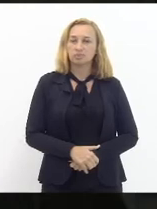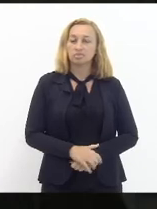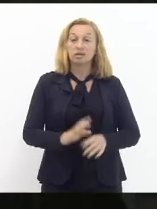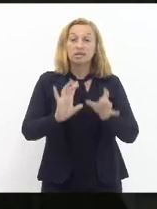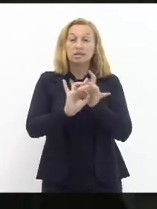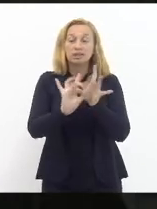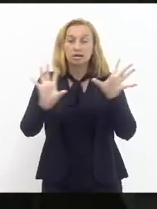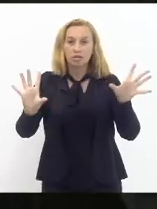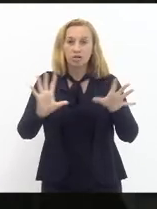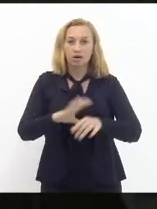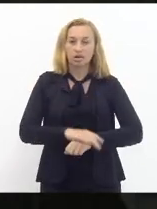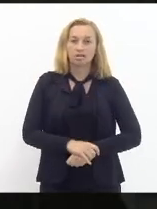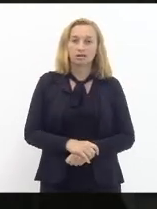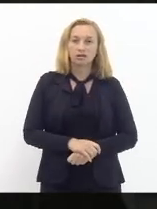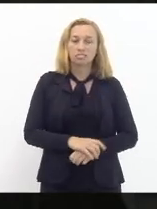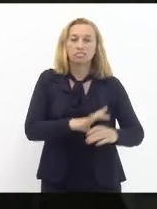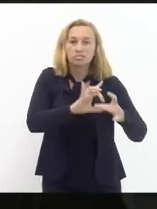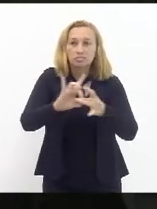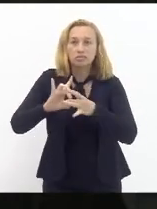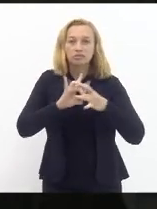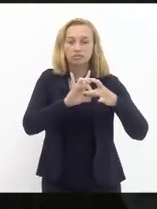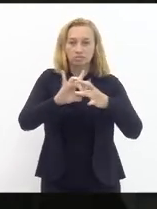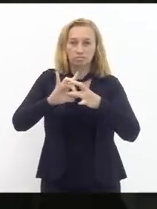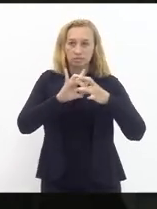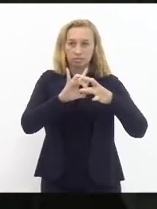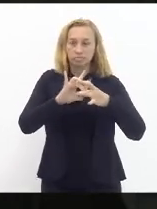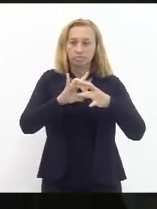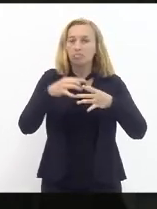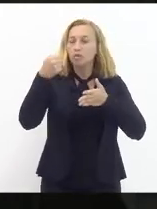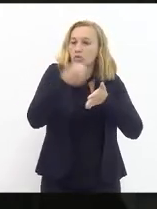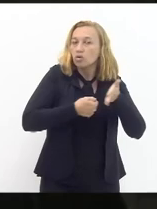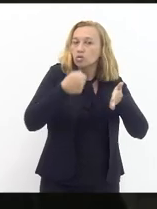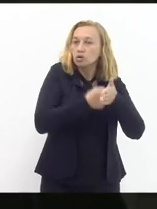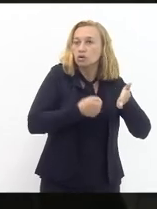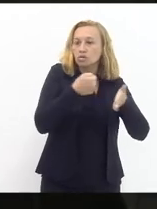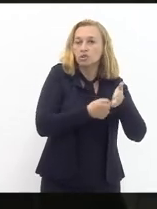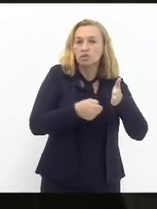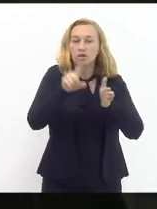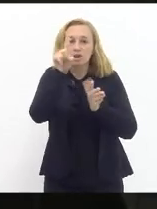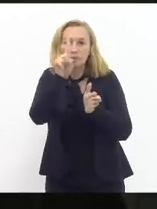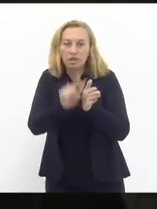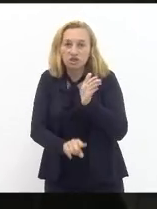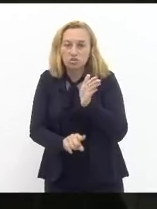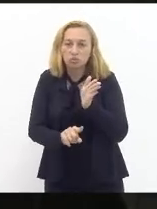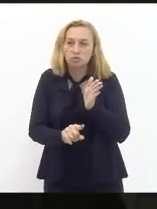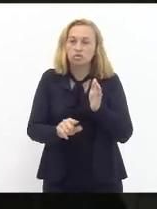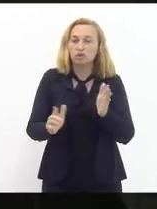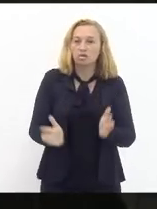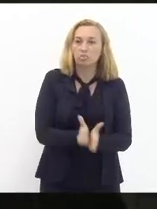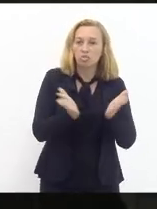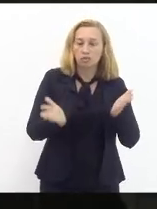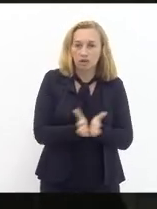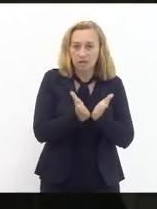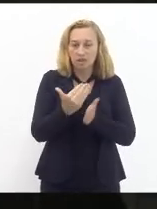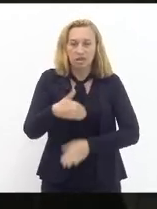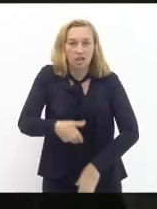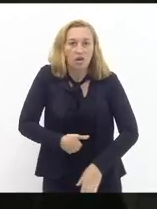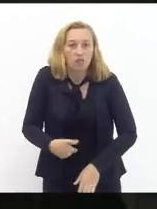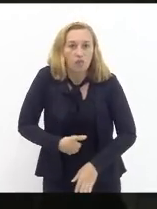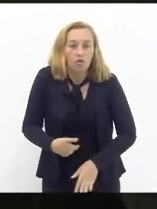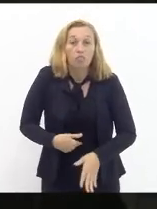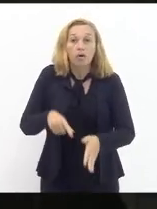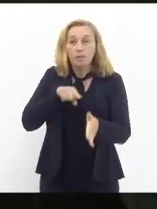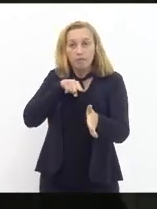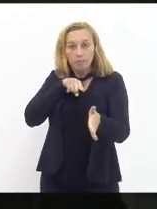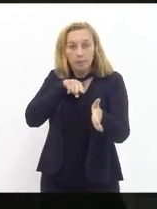democrático, em harmonia, lutando para diminuir a miséria e a fome. Aí